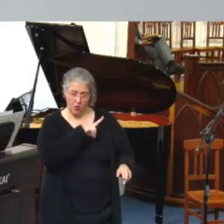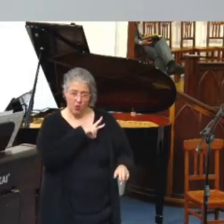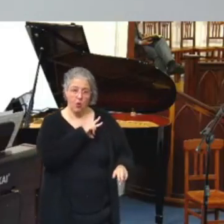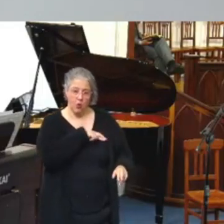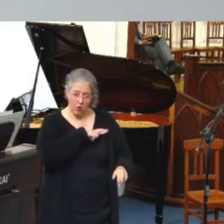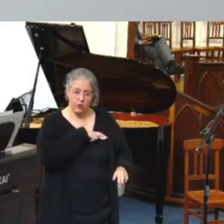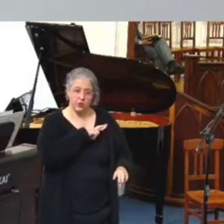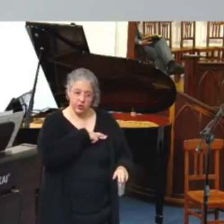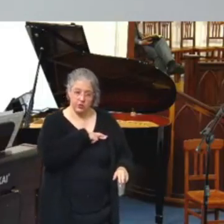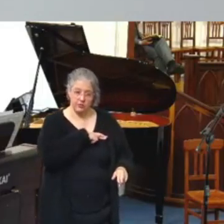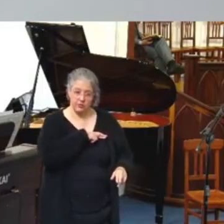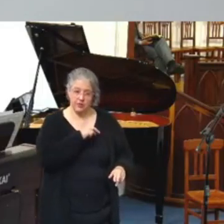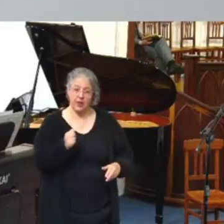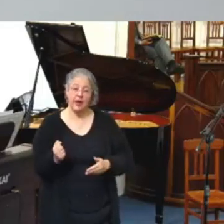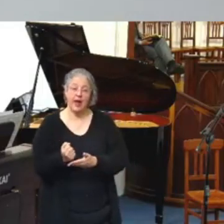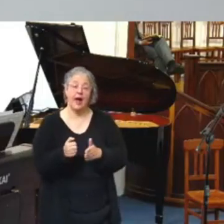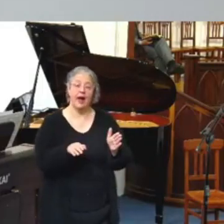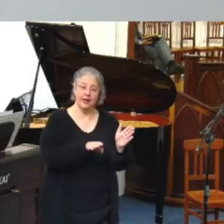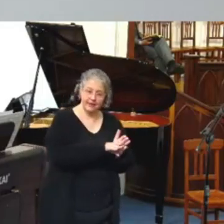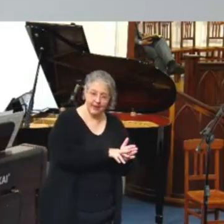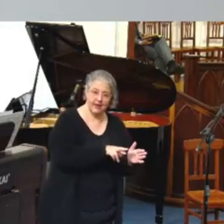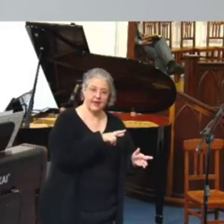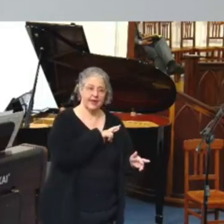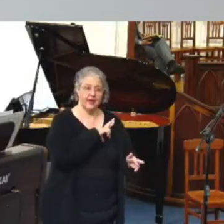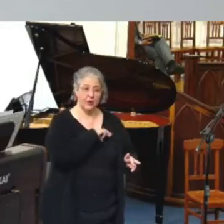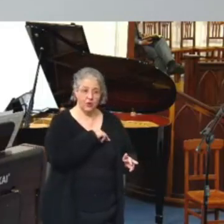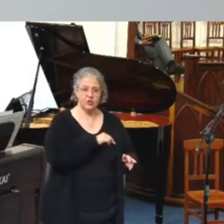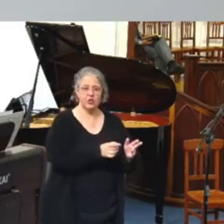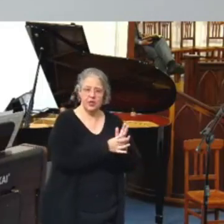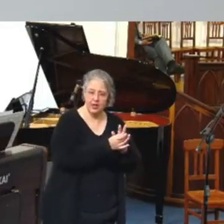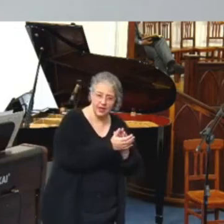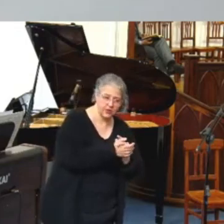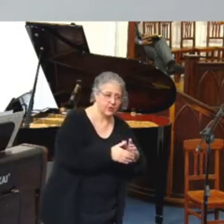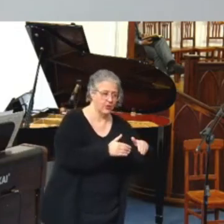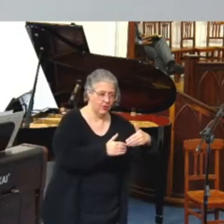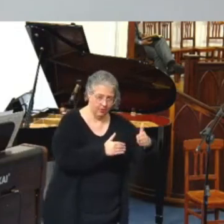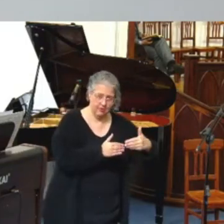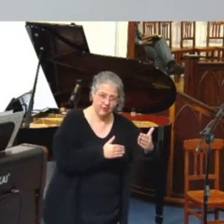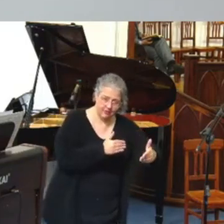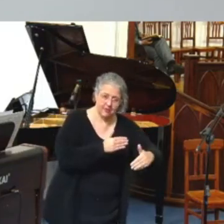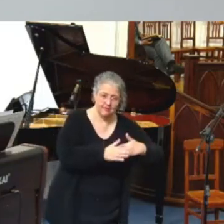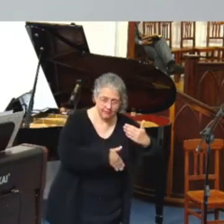é um imperativo. Senhor, volta